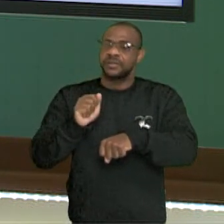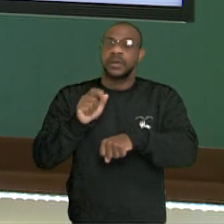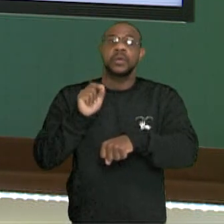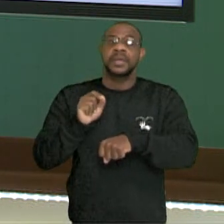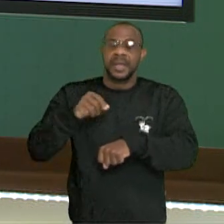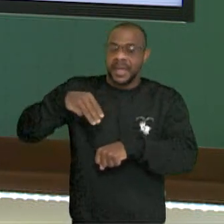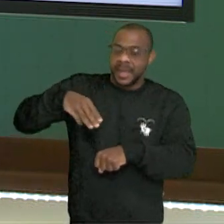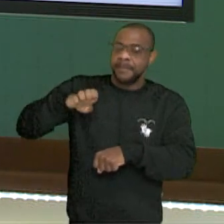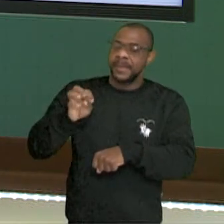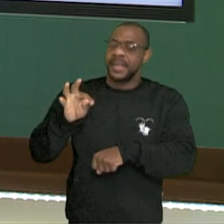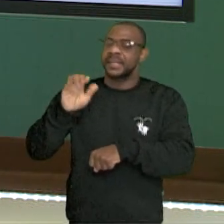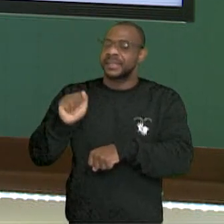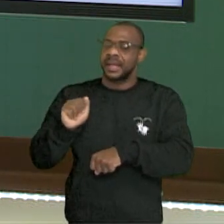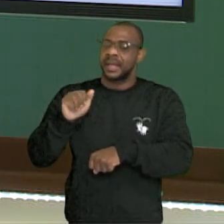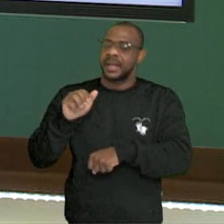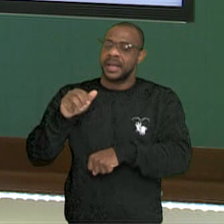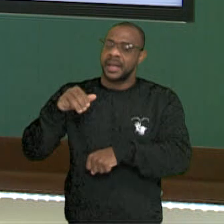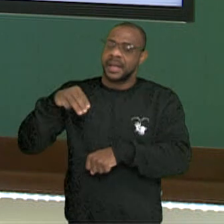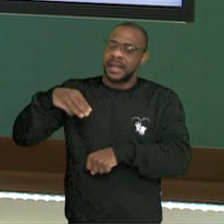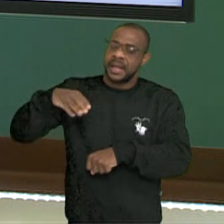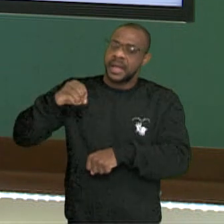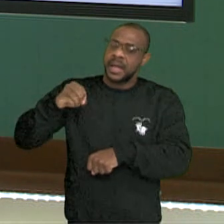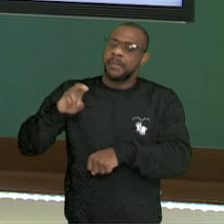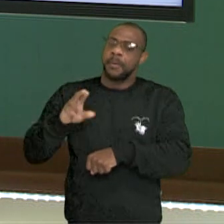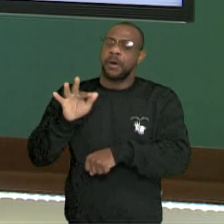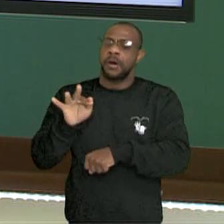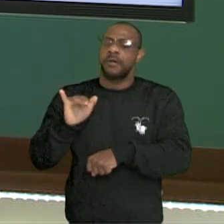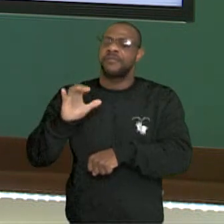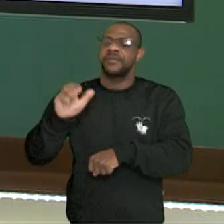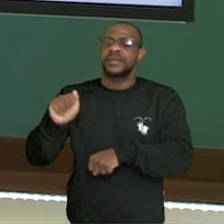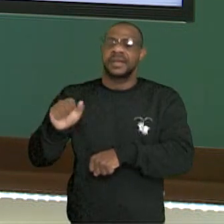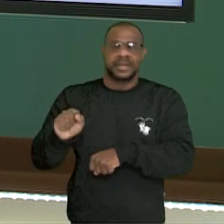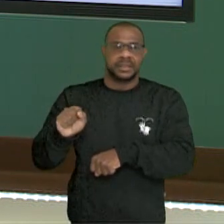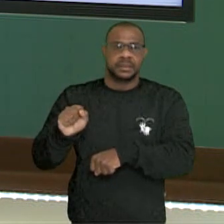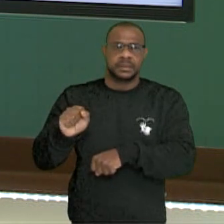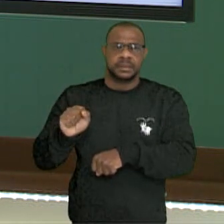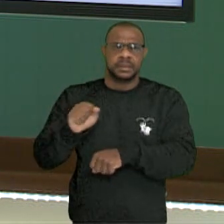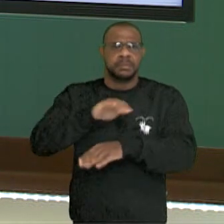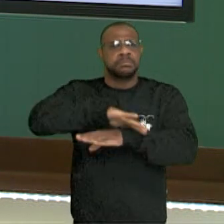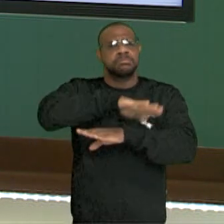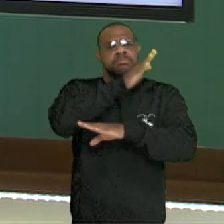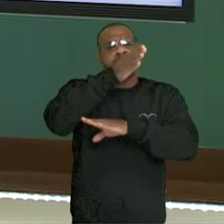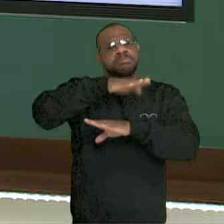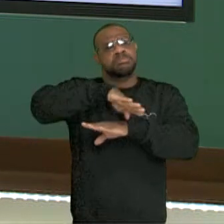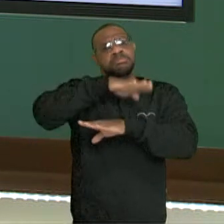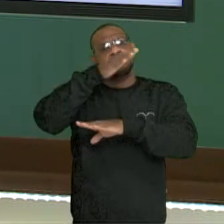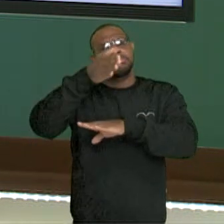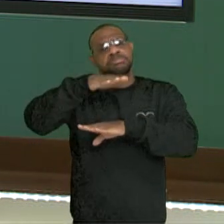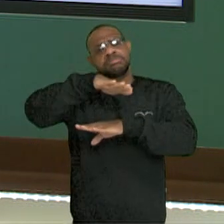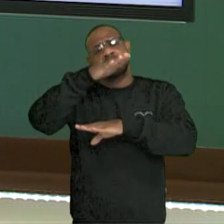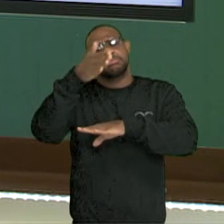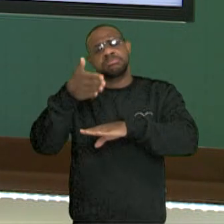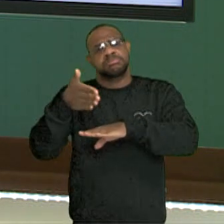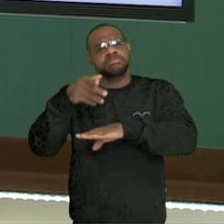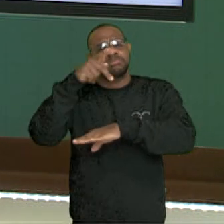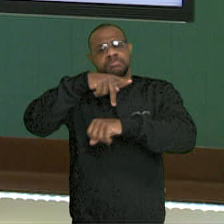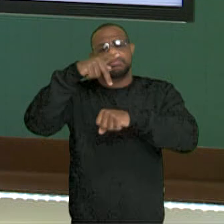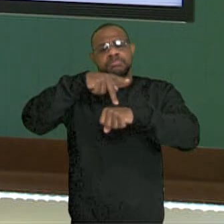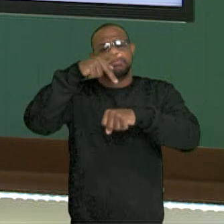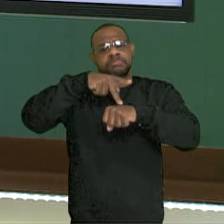Metamórficas. Eu trago como exemplo a Serra do Mar. No nosso estado, nós temos esses tipos de